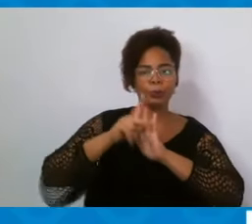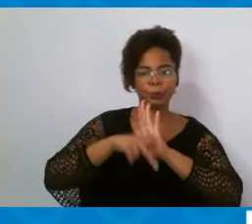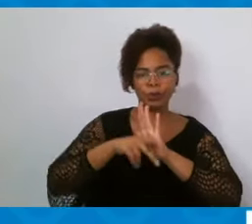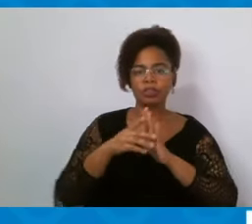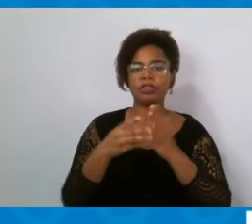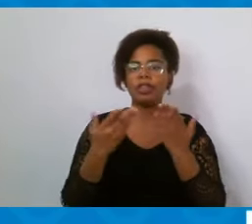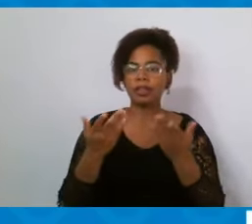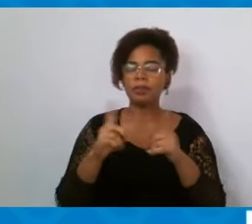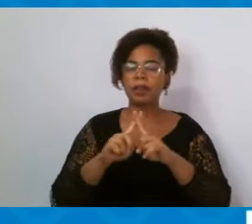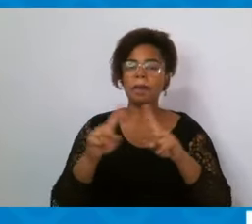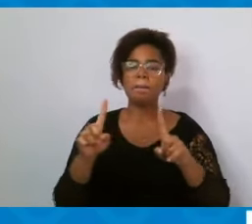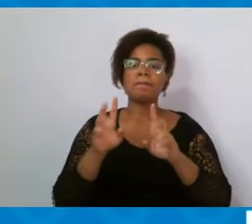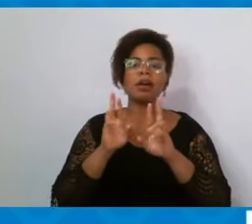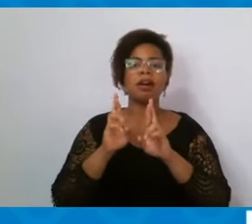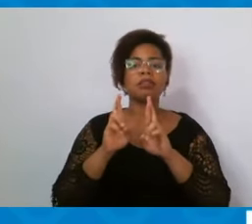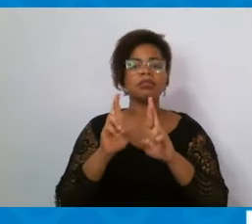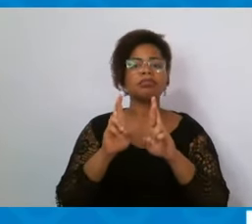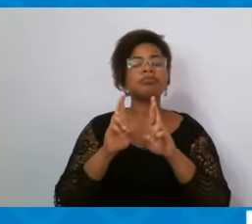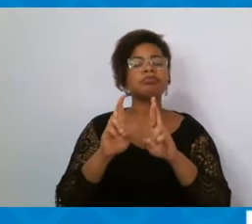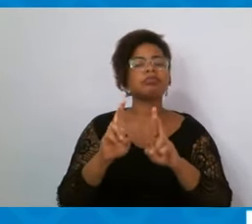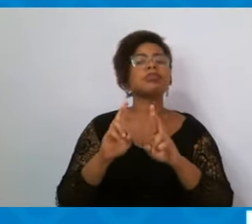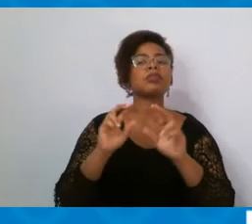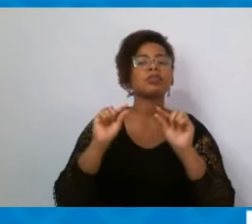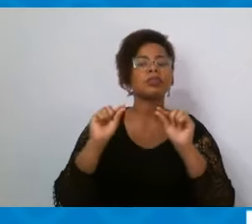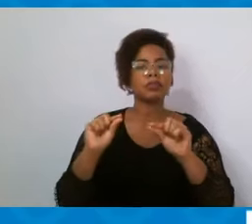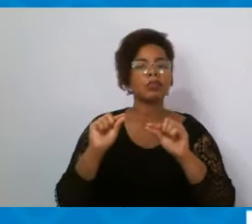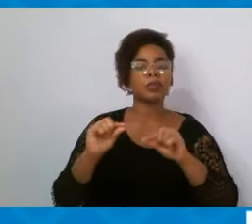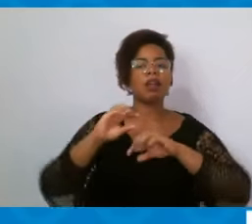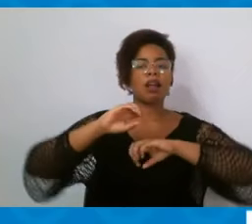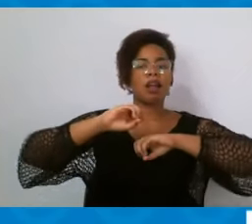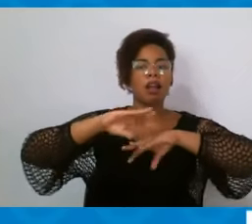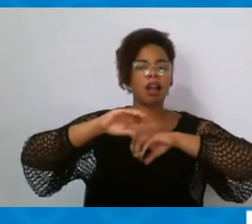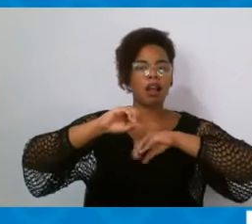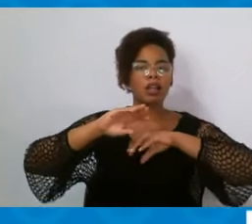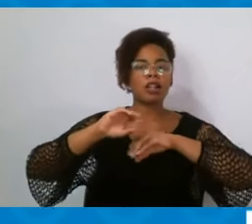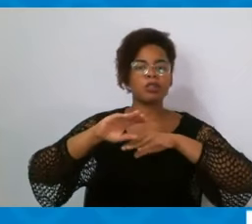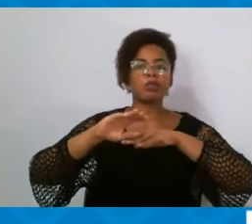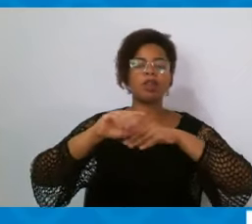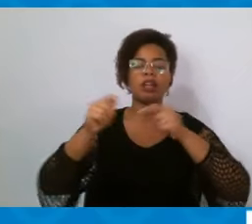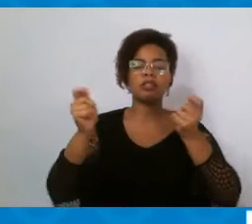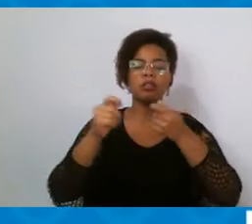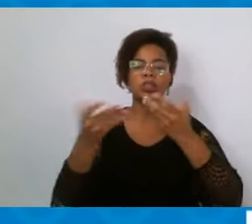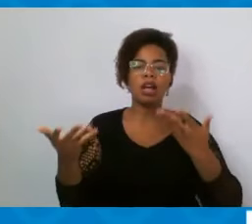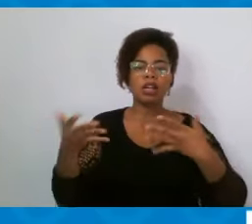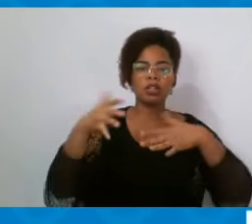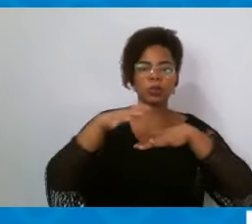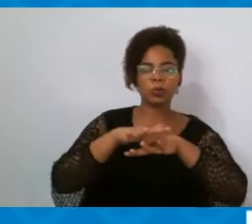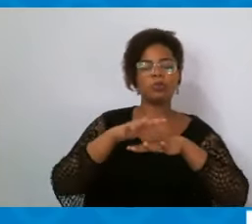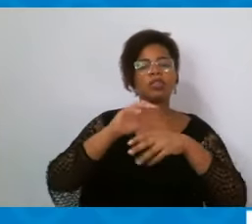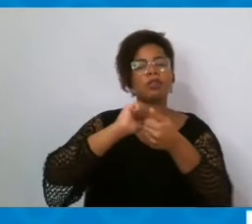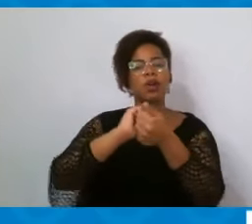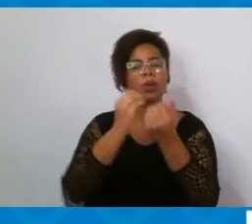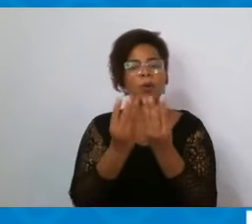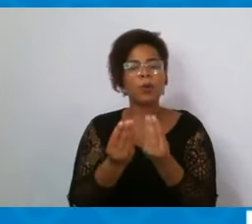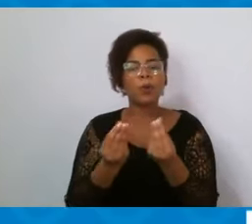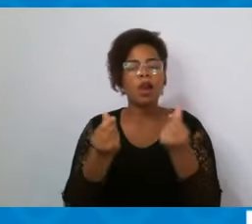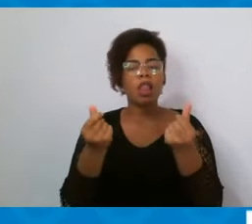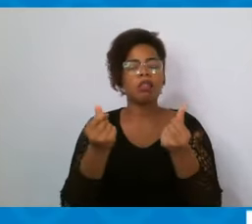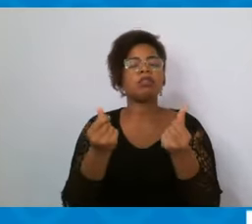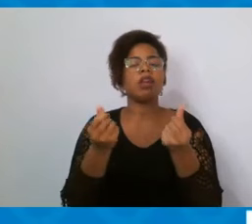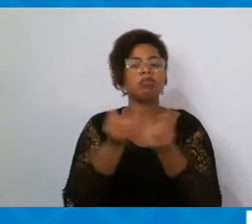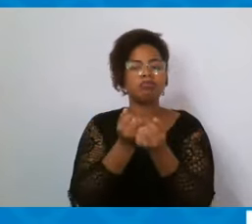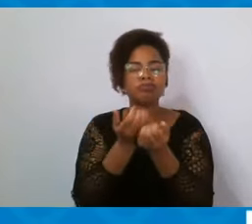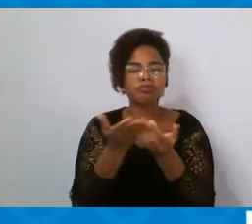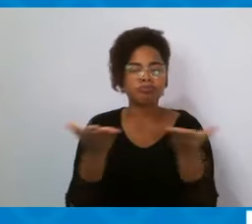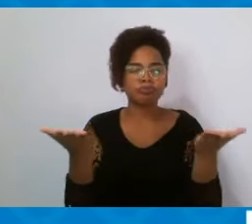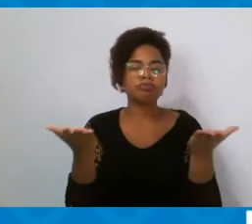vez mais fortalecido com uma educação inclusiva, para uma educação de qualidade e que a